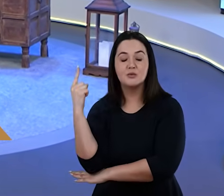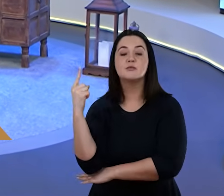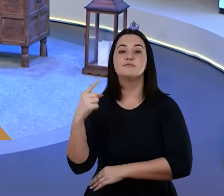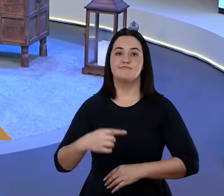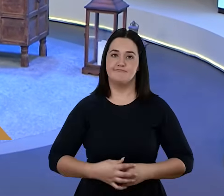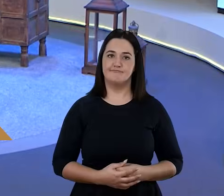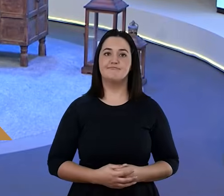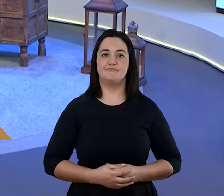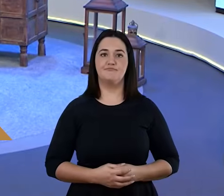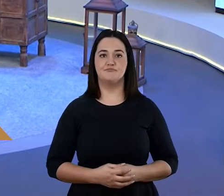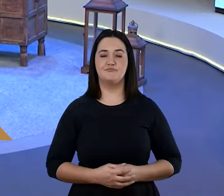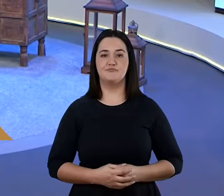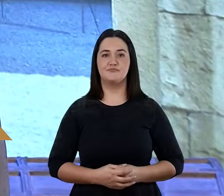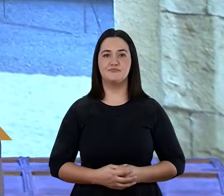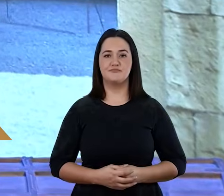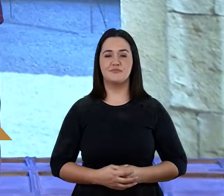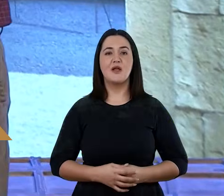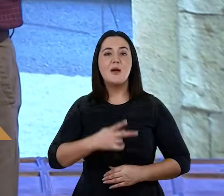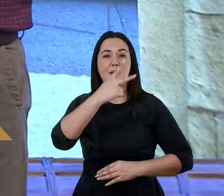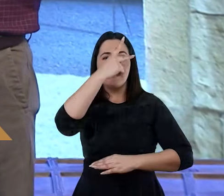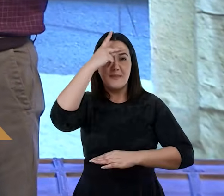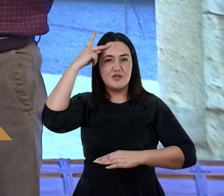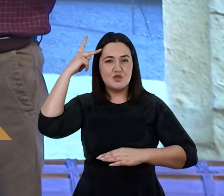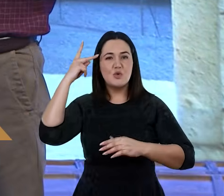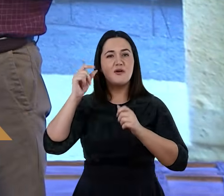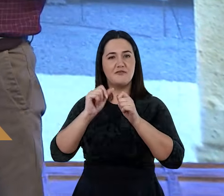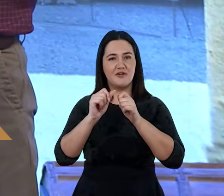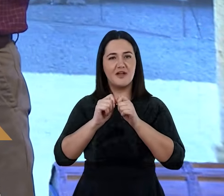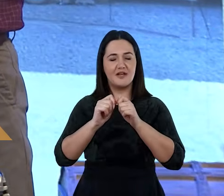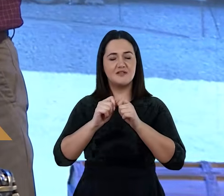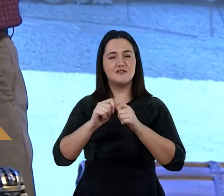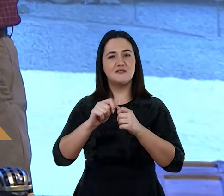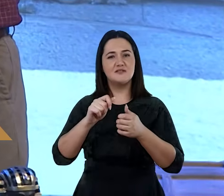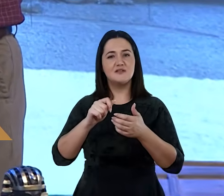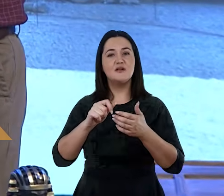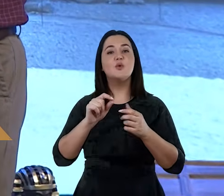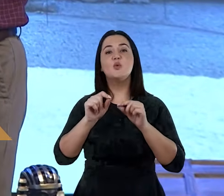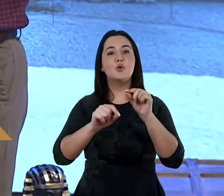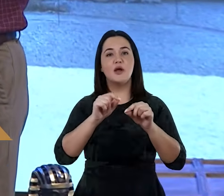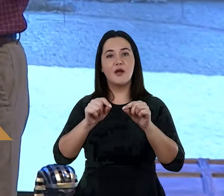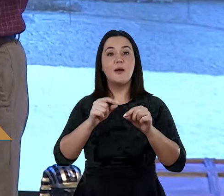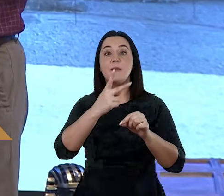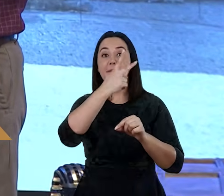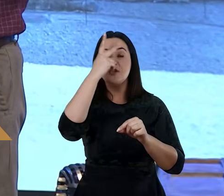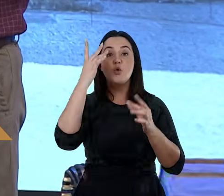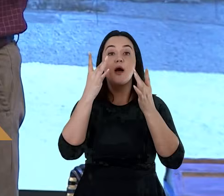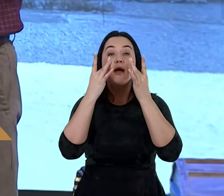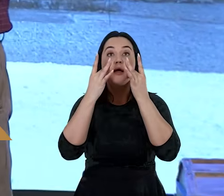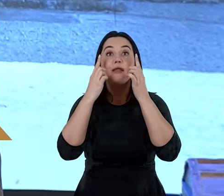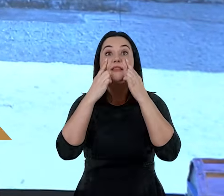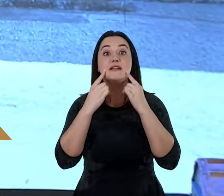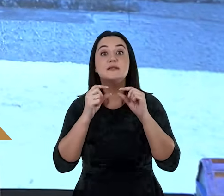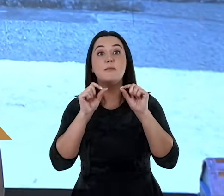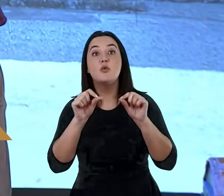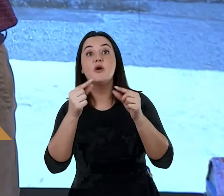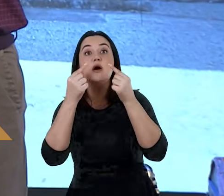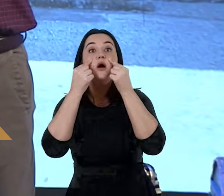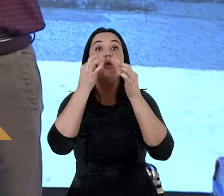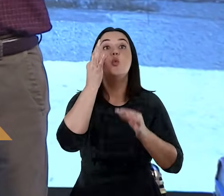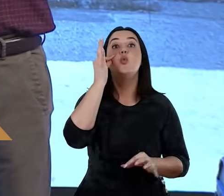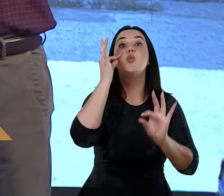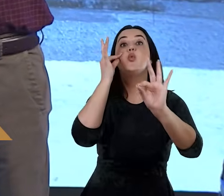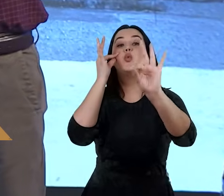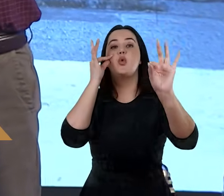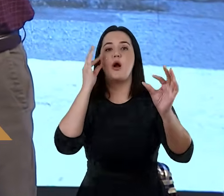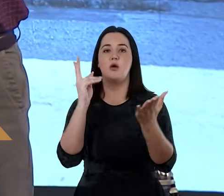para vocês. A pessoa que escreveu essa parte certamente foi testemunha ocular do